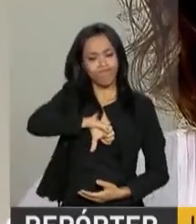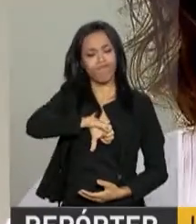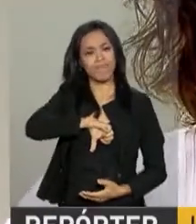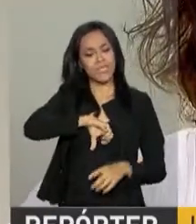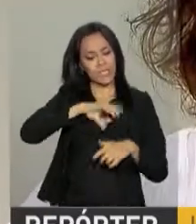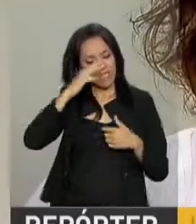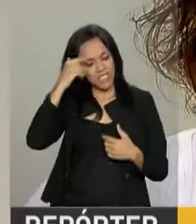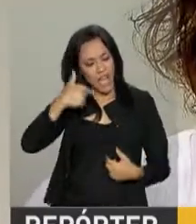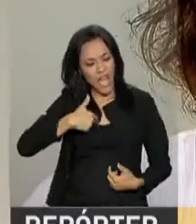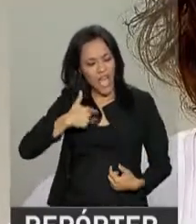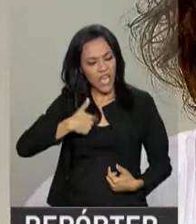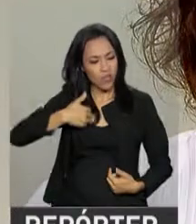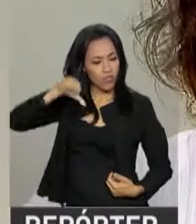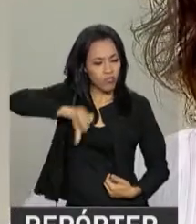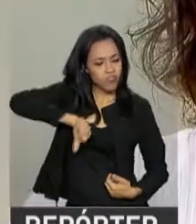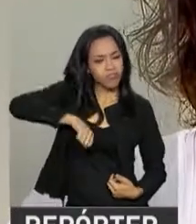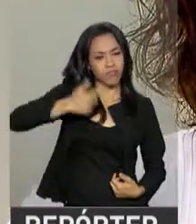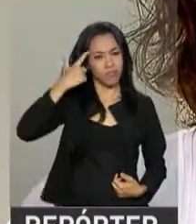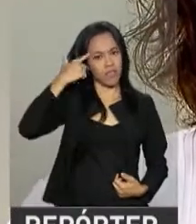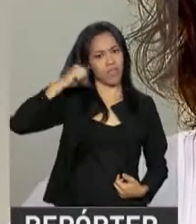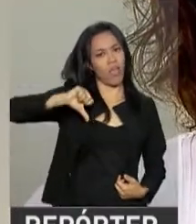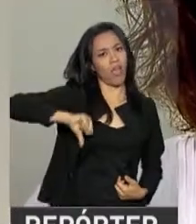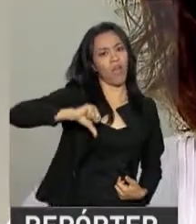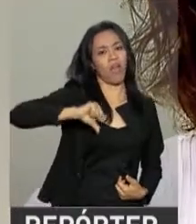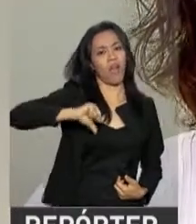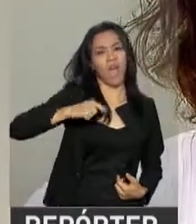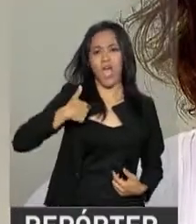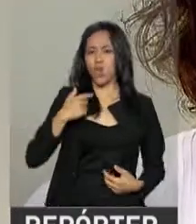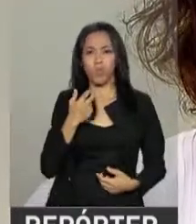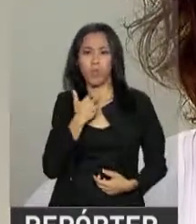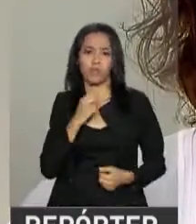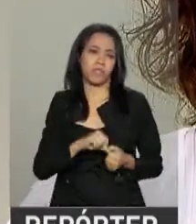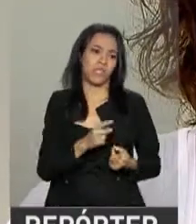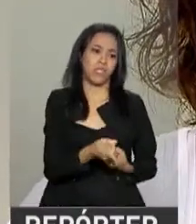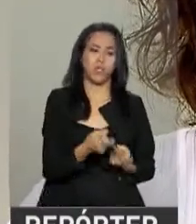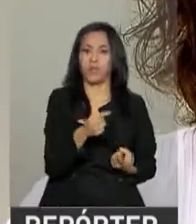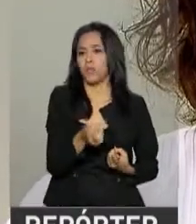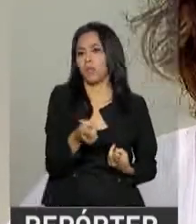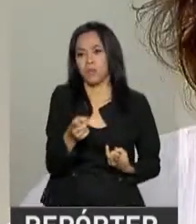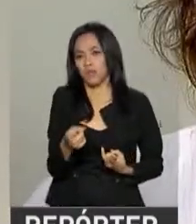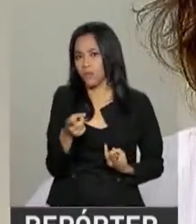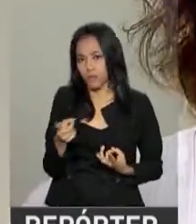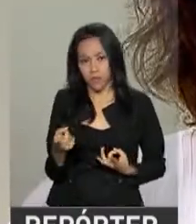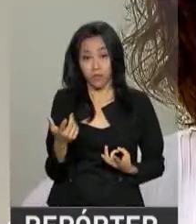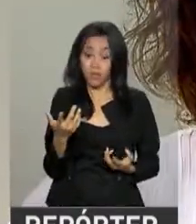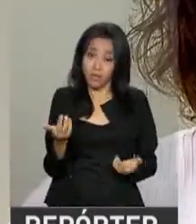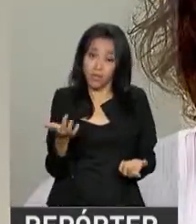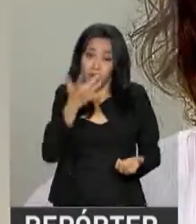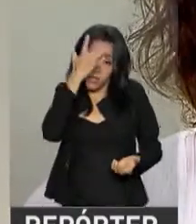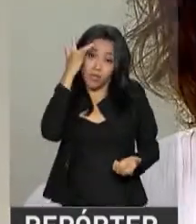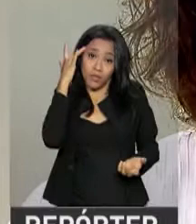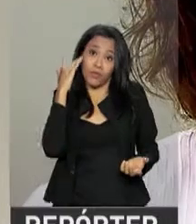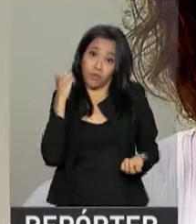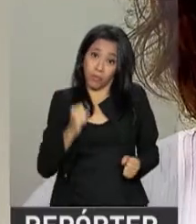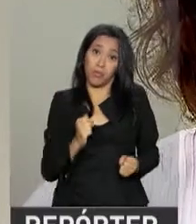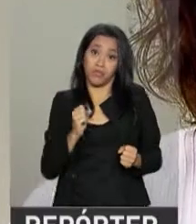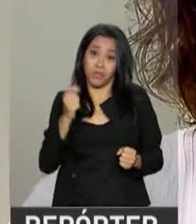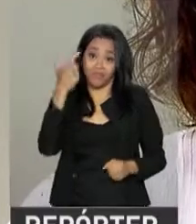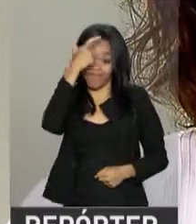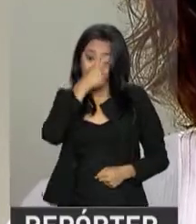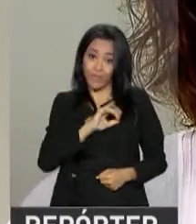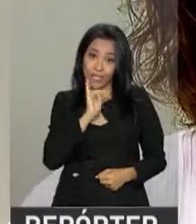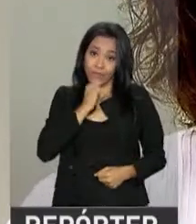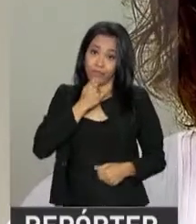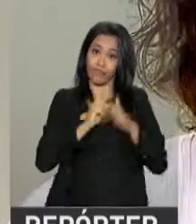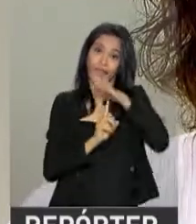de eu não sou merecedora de fazer isso ou aquilo a pessoa pode entrar numa depressão e